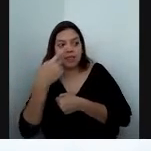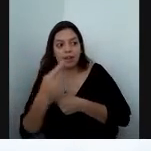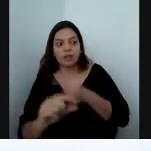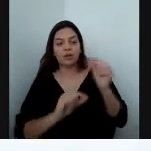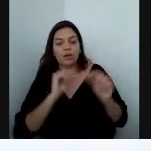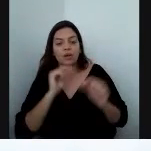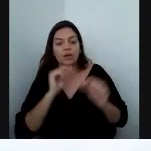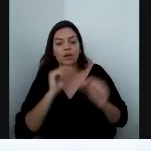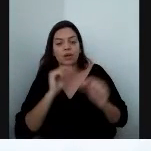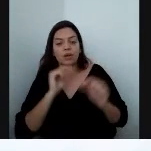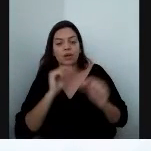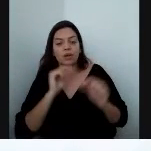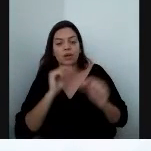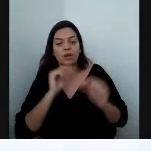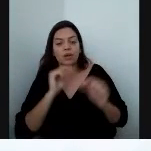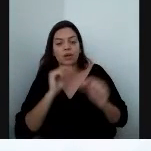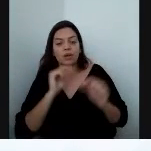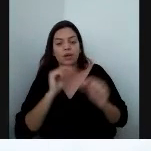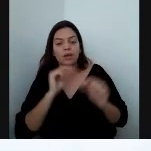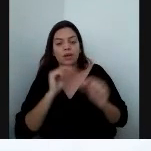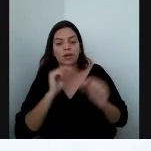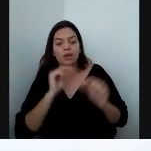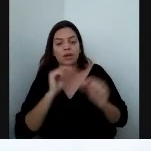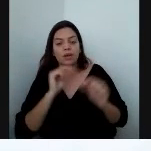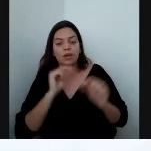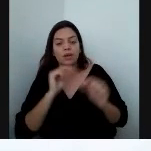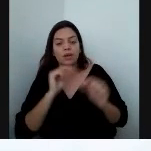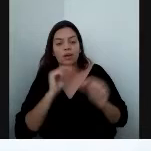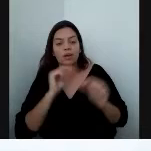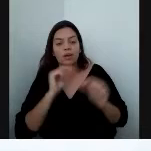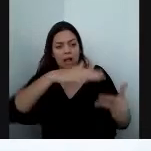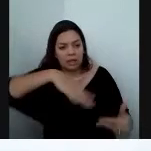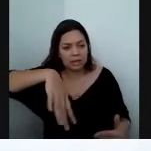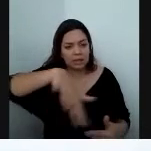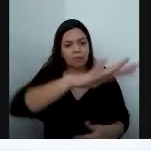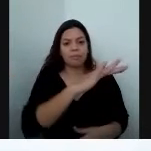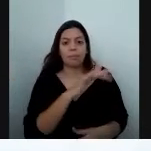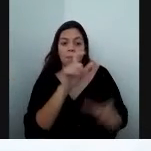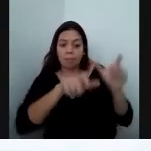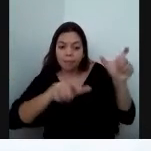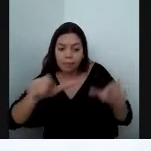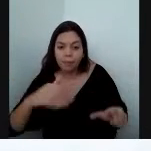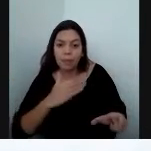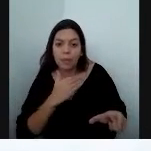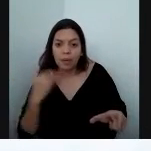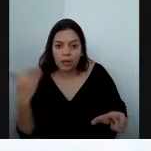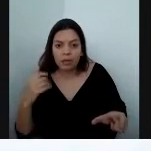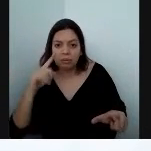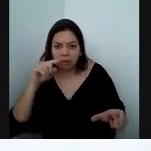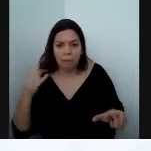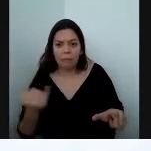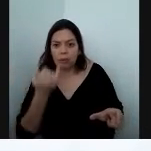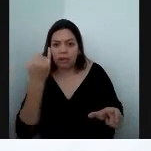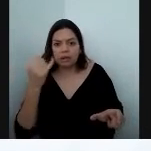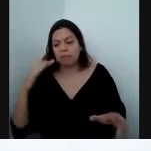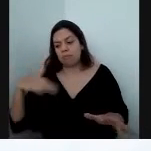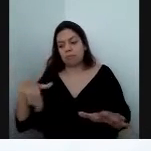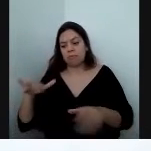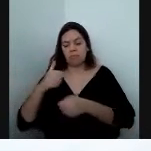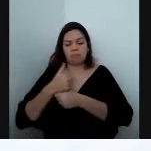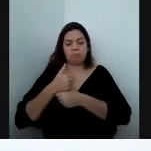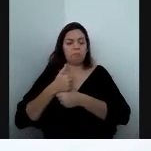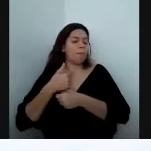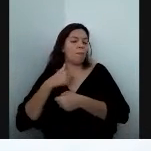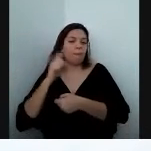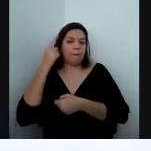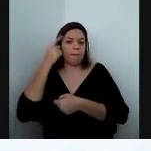pessoas, que morra 3 mil por dia. O capital, ele é o capital. E a gente começou a perceber nas relações de trabalho que